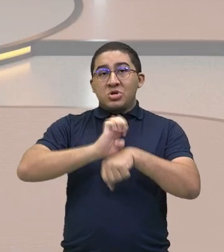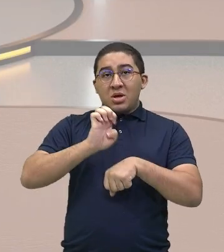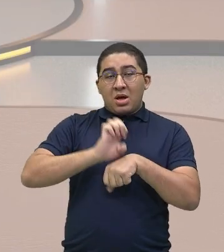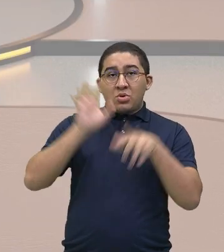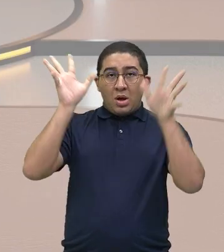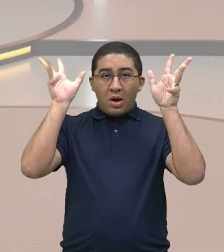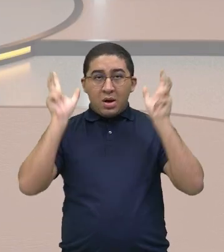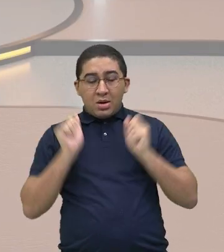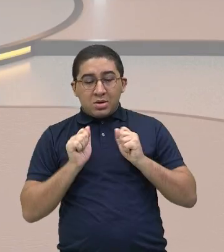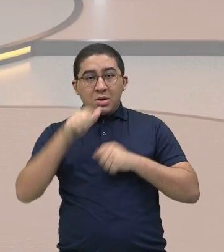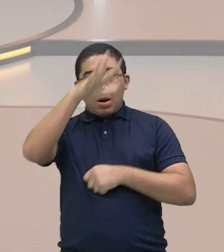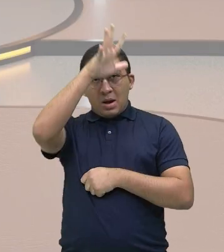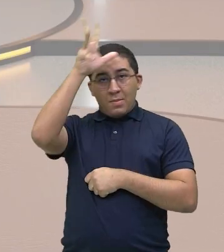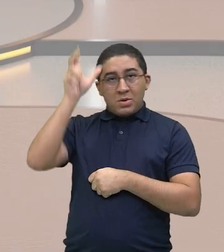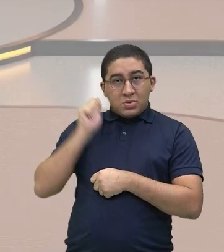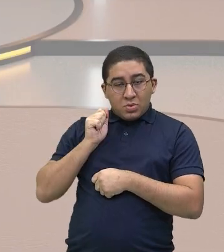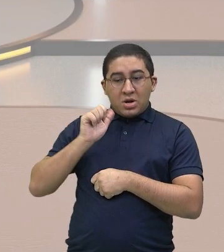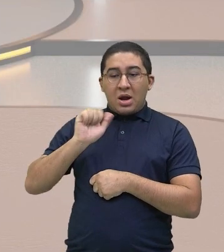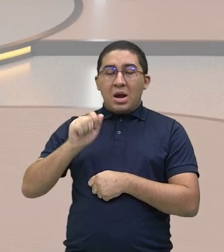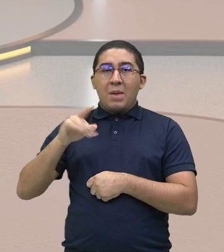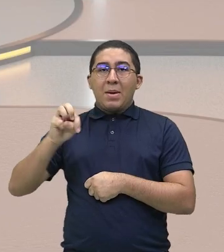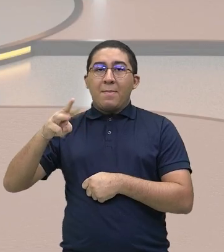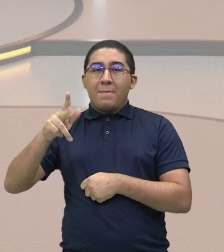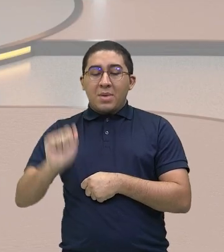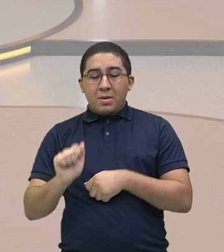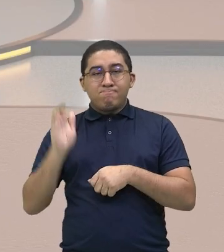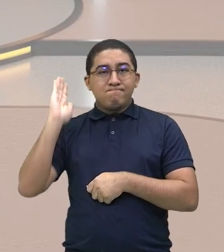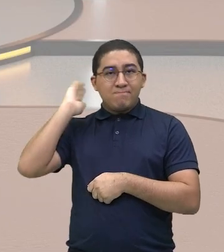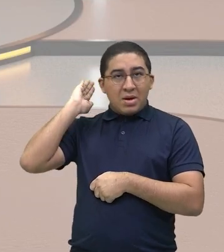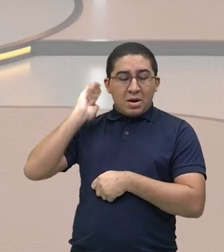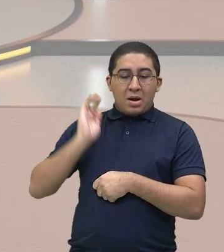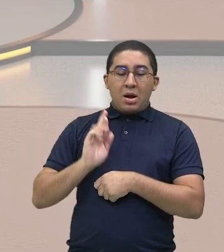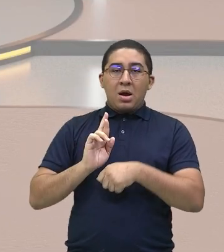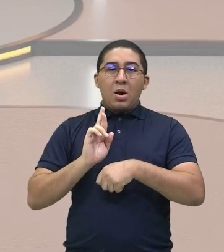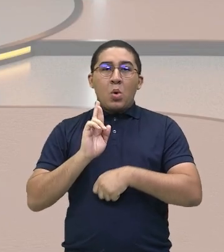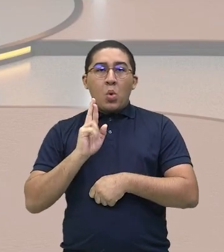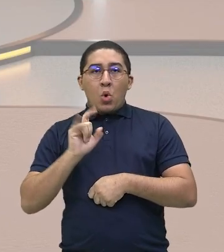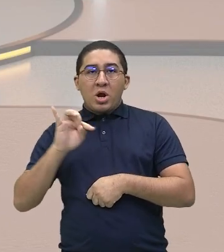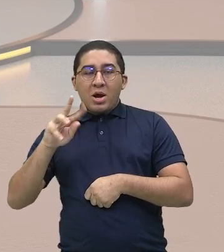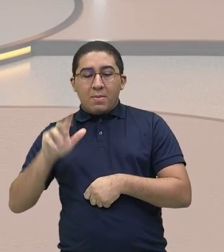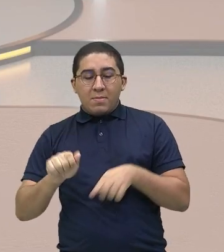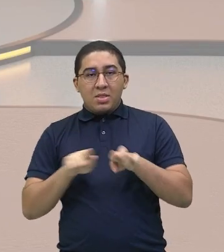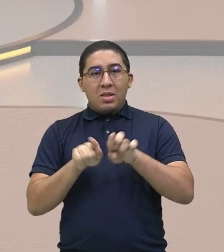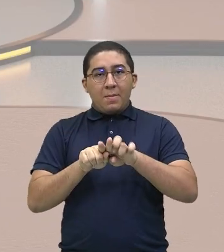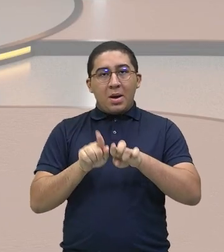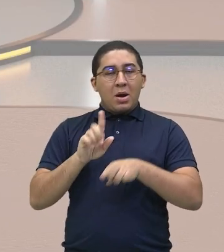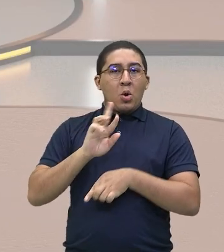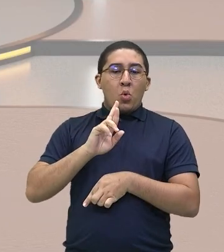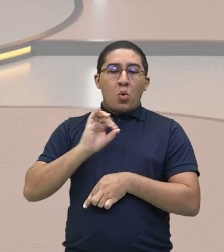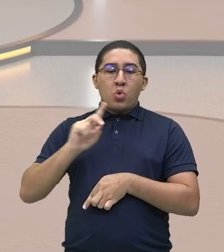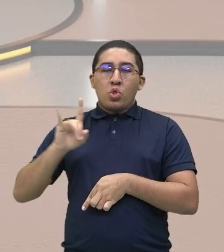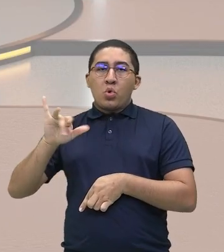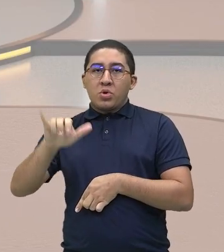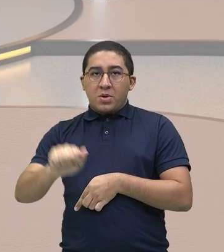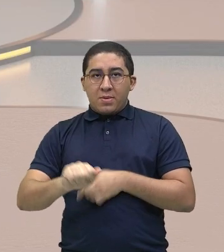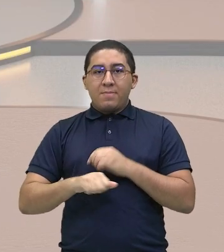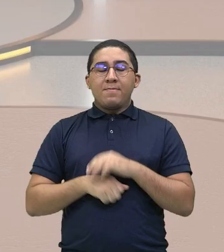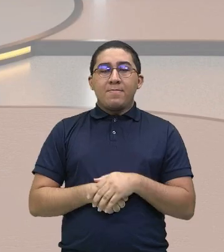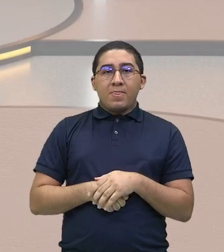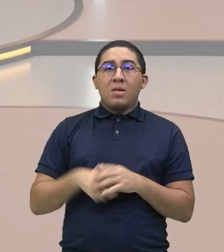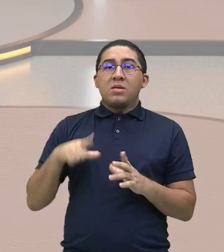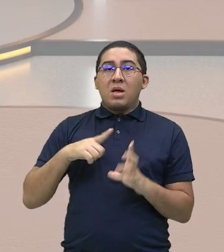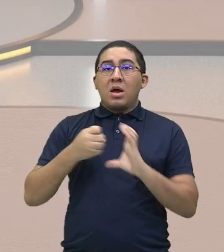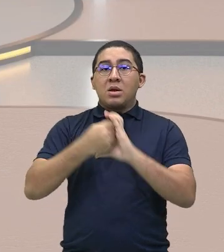Acre, Amazonas, Amapá, Pará, Roraima e Rondônia. Ela apresenta baixas